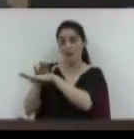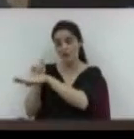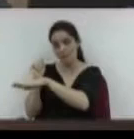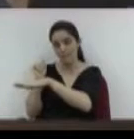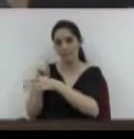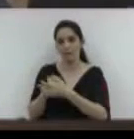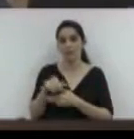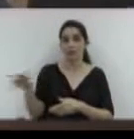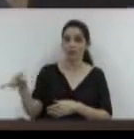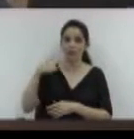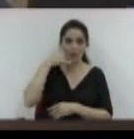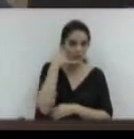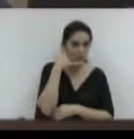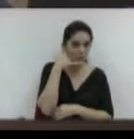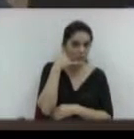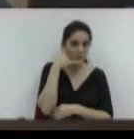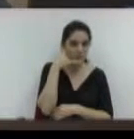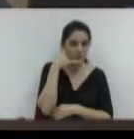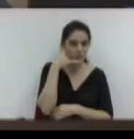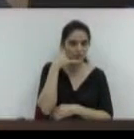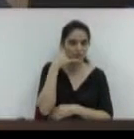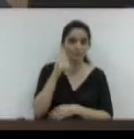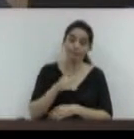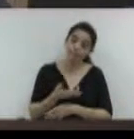Quando ele atende, né?